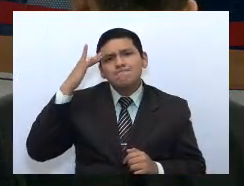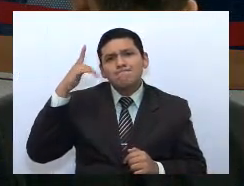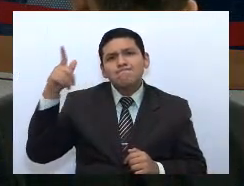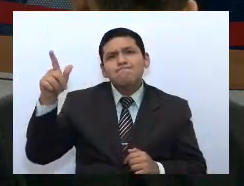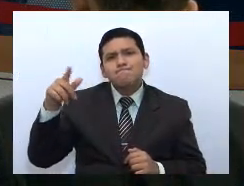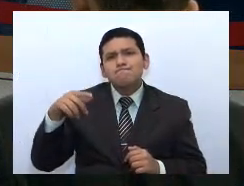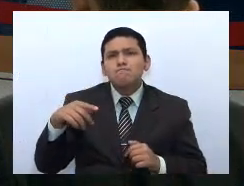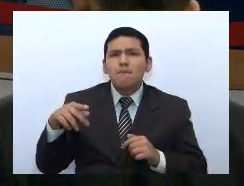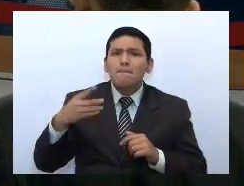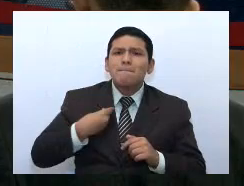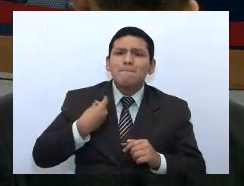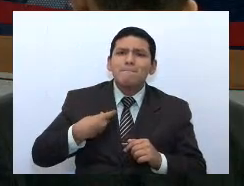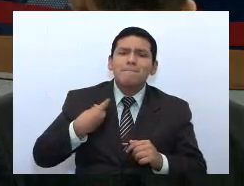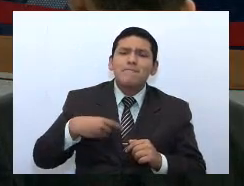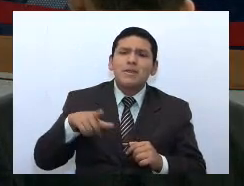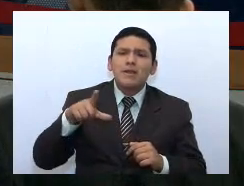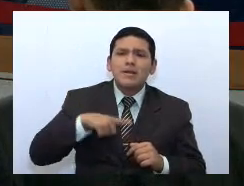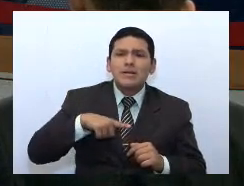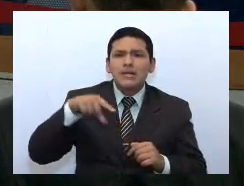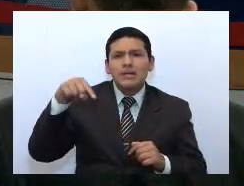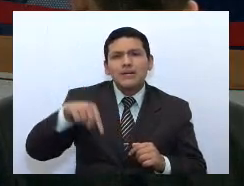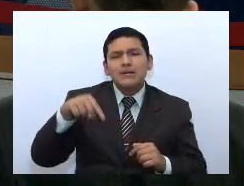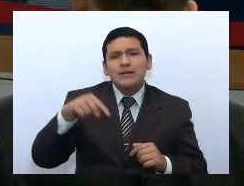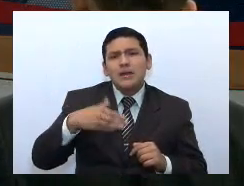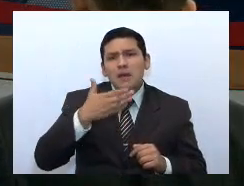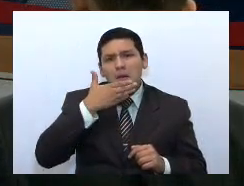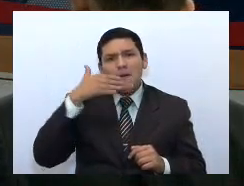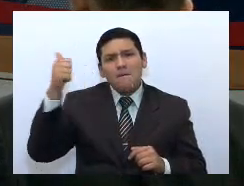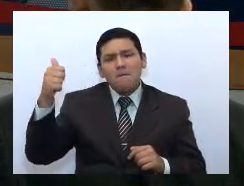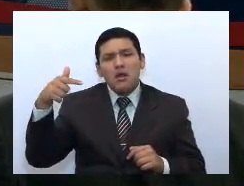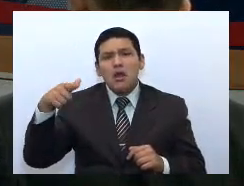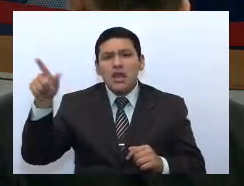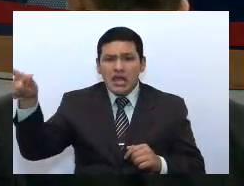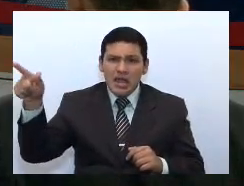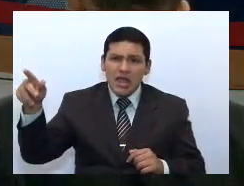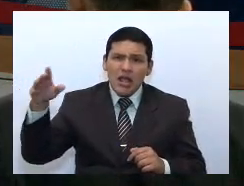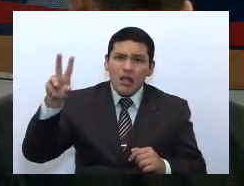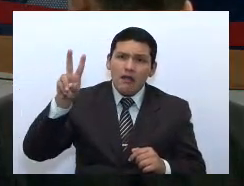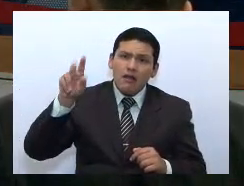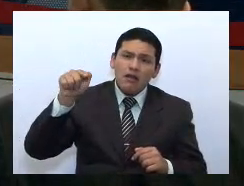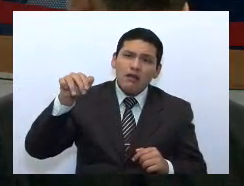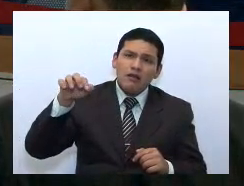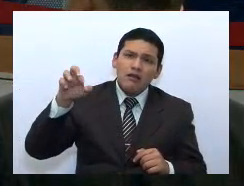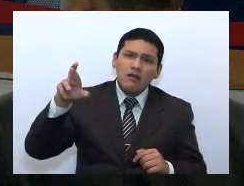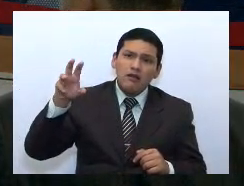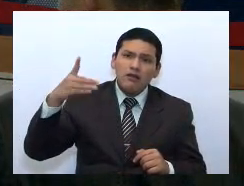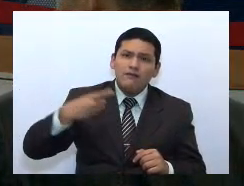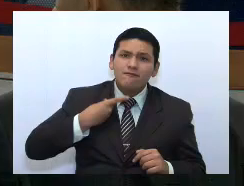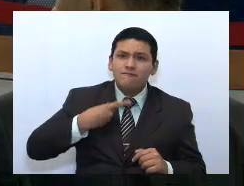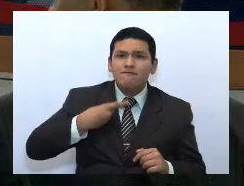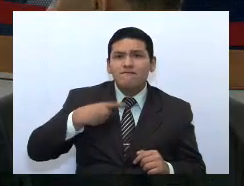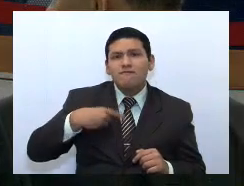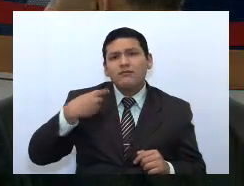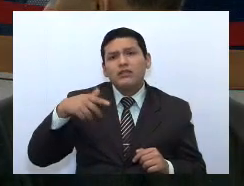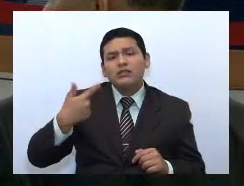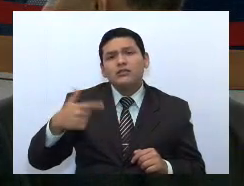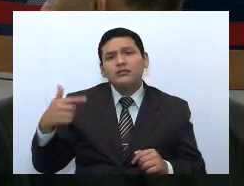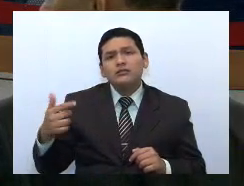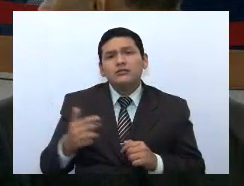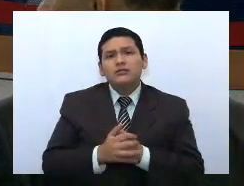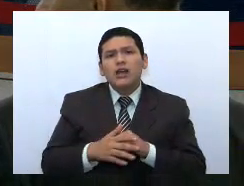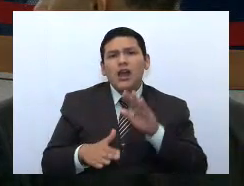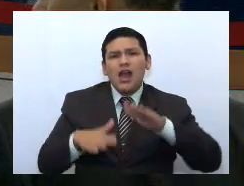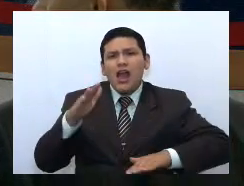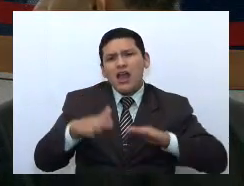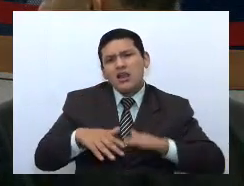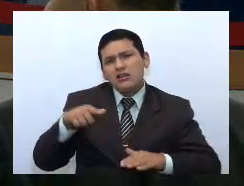nosso presidente, até porque eu também tinha um questionamento que é o seguinte, existe 10 cargos técnicos de